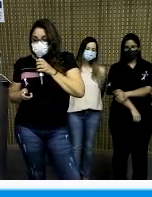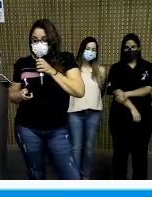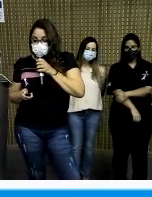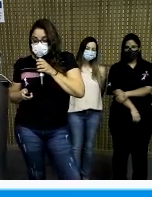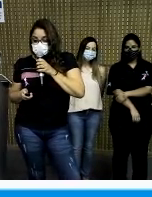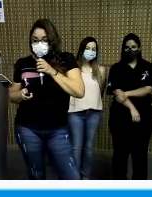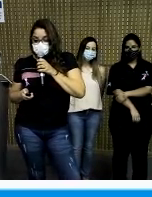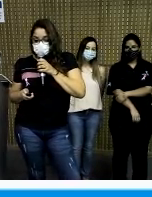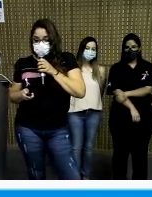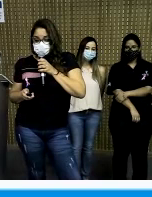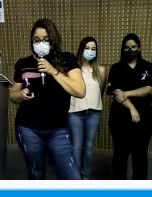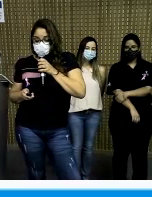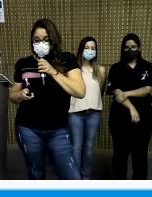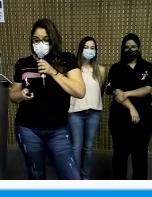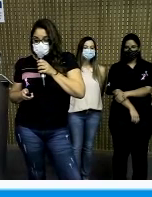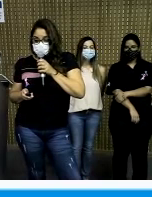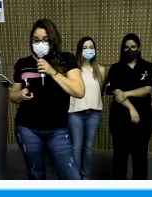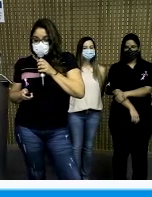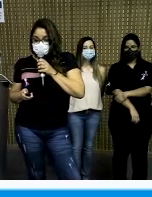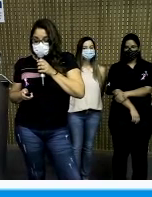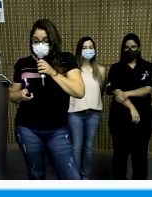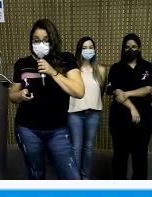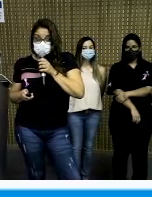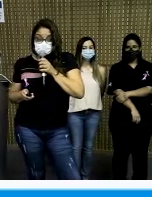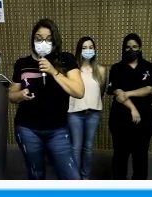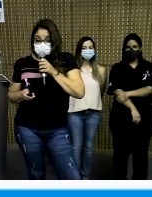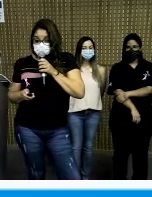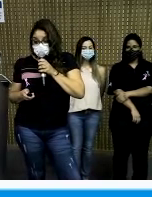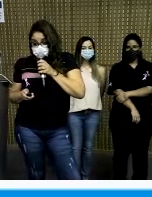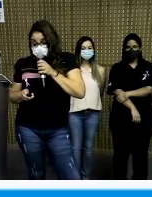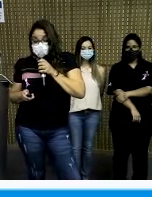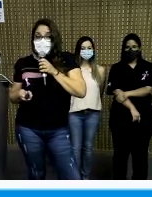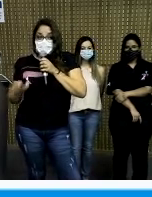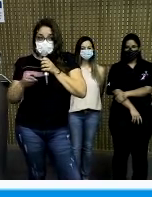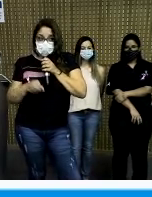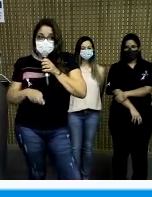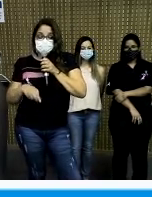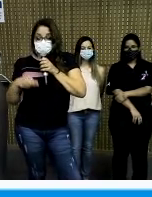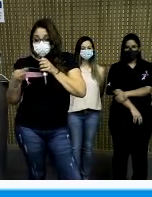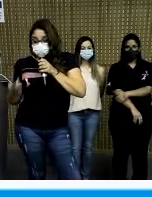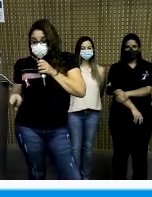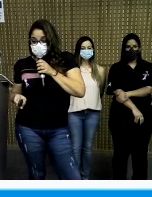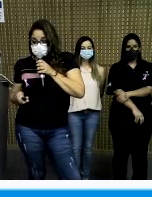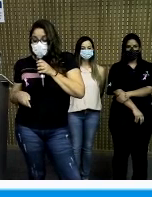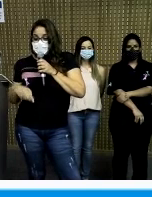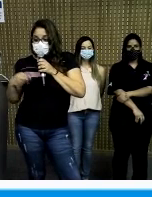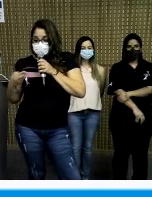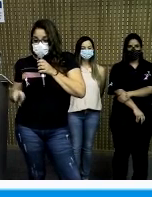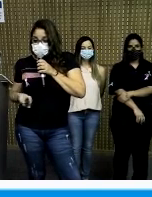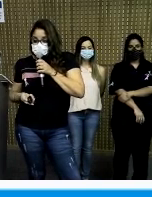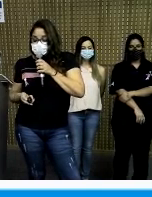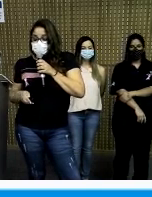29 dias, em 2020 com 7,89%, e só no primeiro semestre, aquela questão da cultura, né,